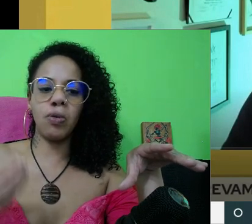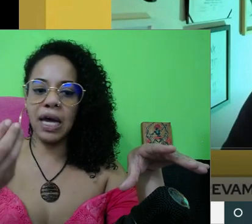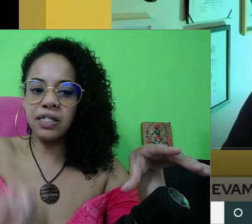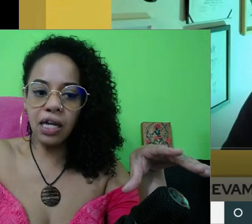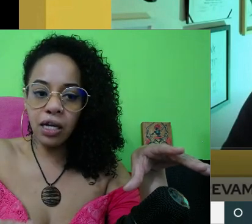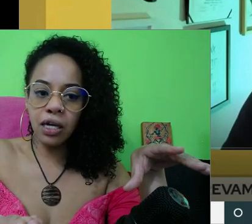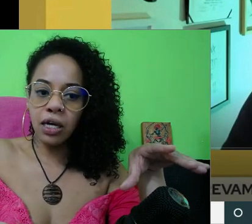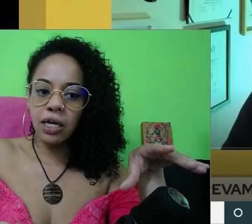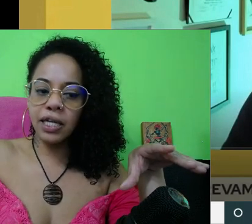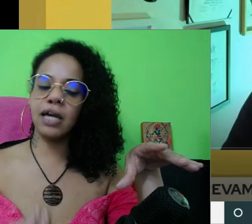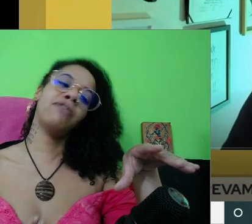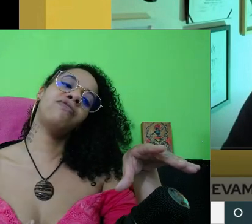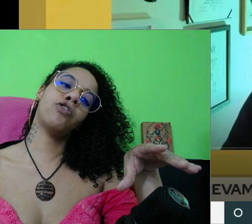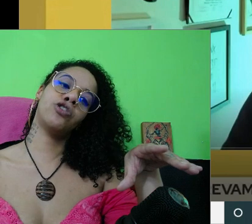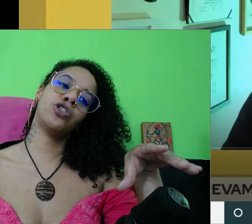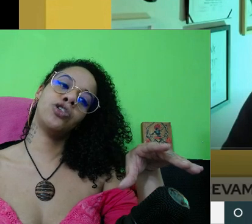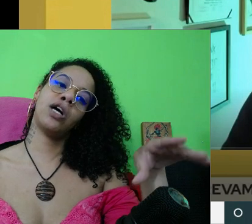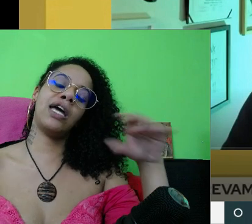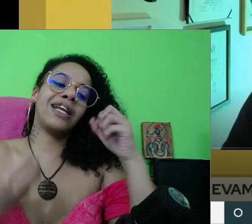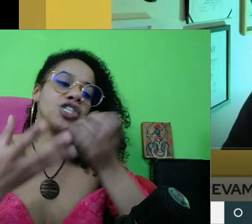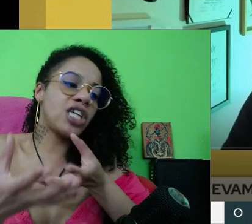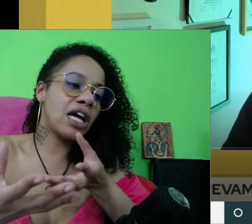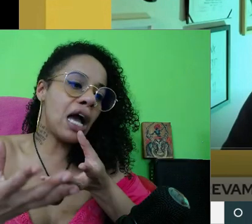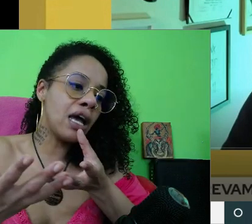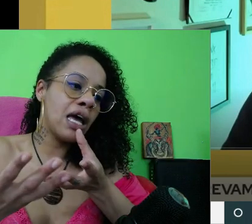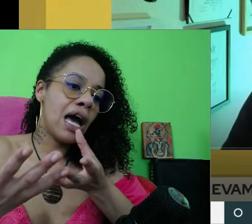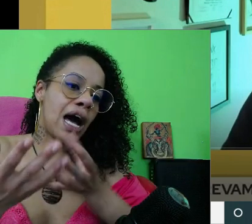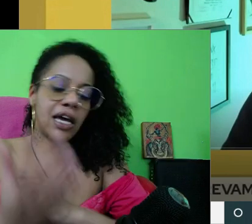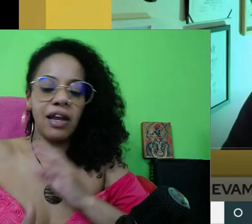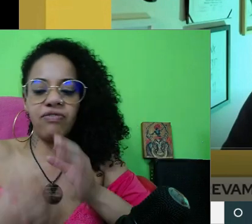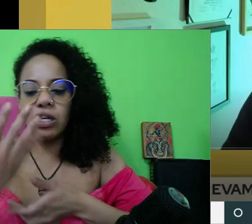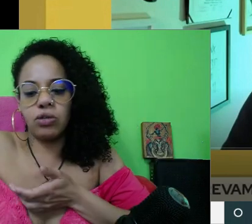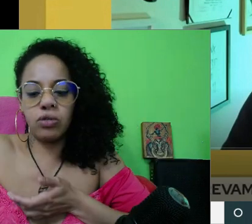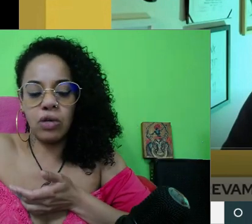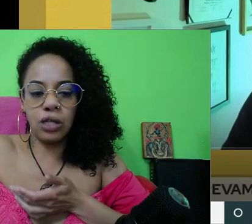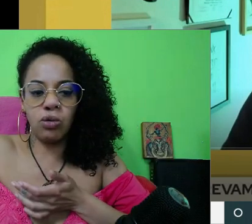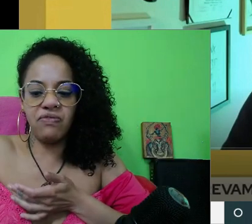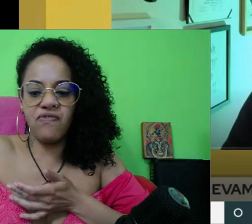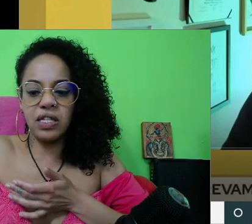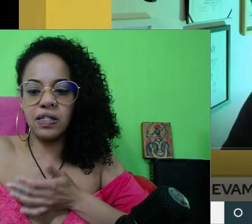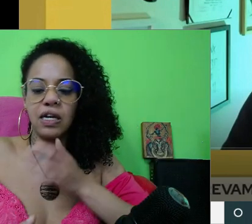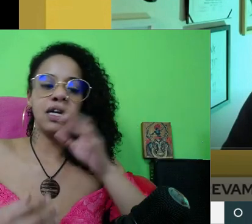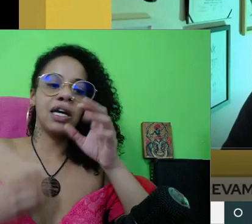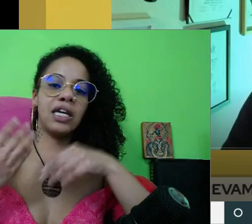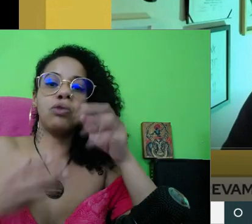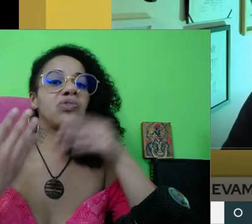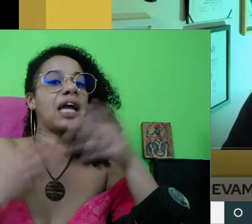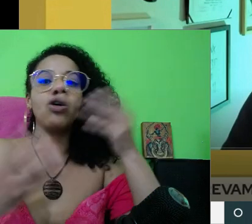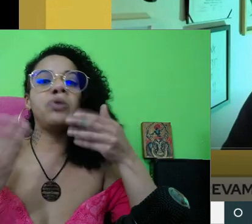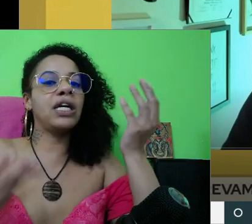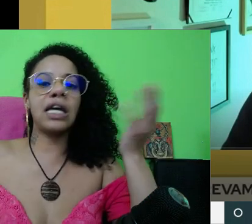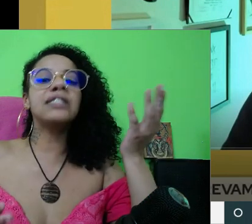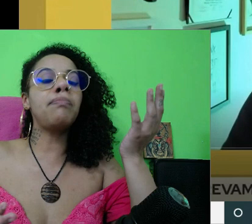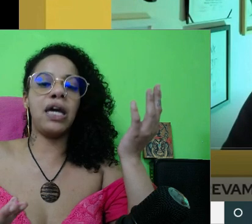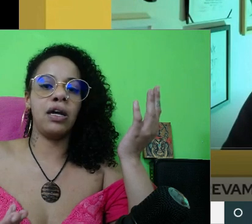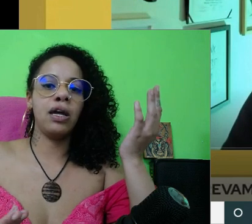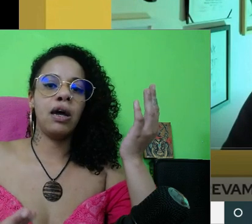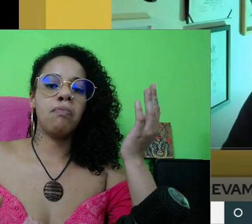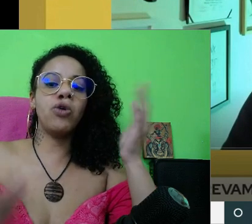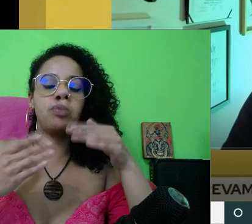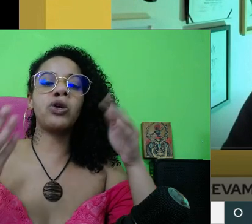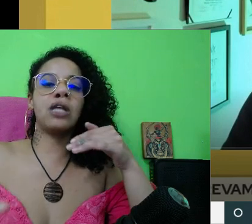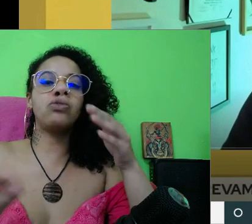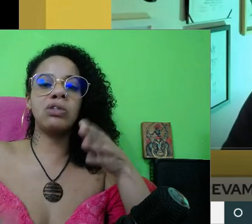ela ela começa e aí ela foge aí ela chega aí ela vira a tua vivência que não tem como ninguém saber